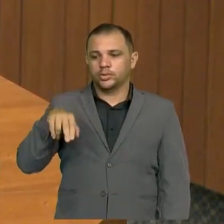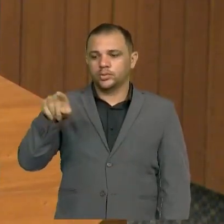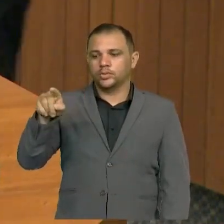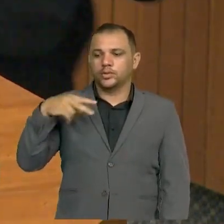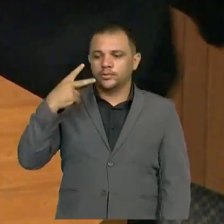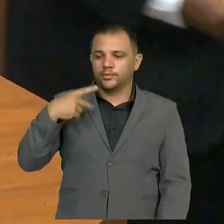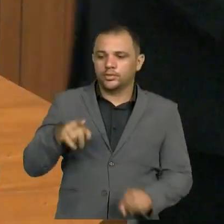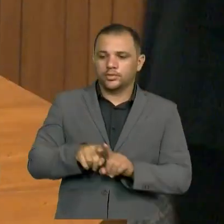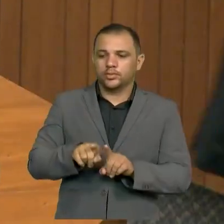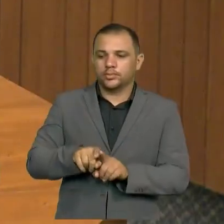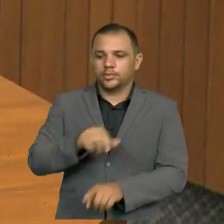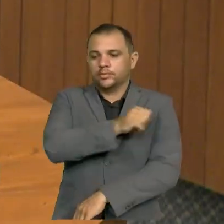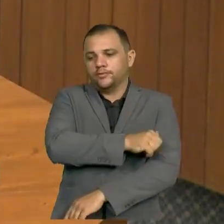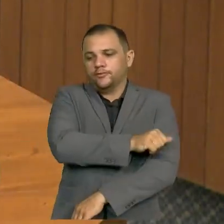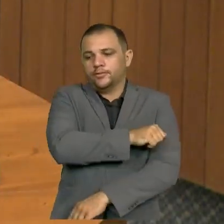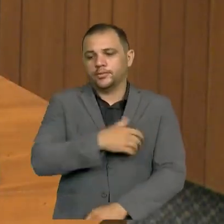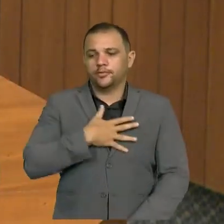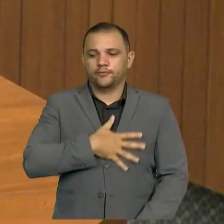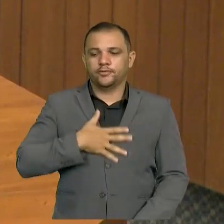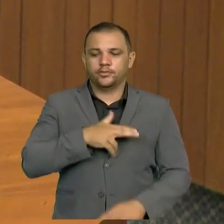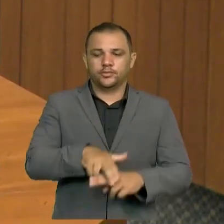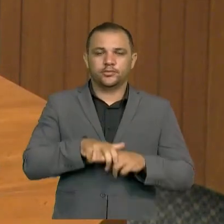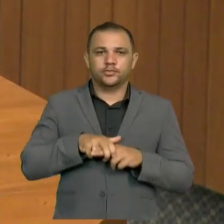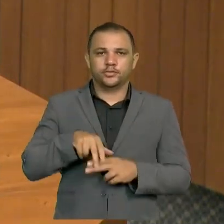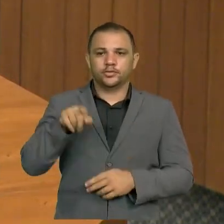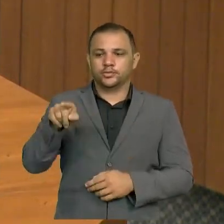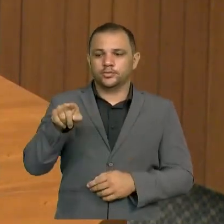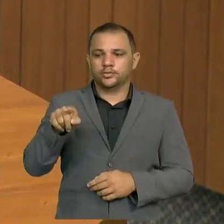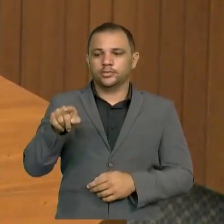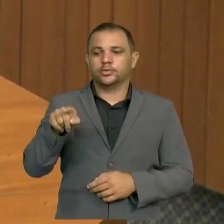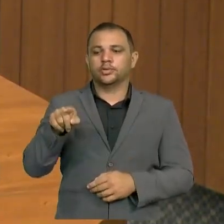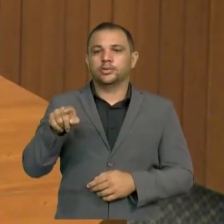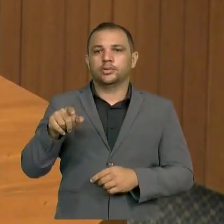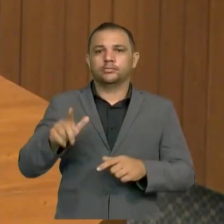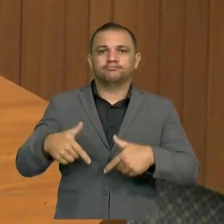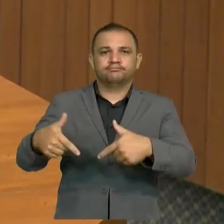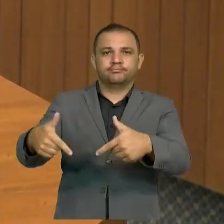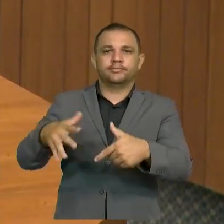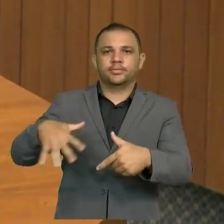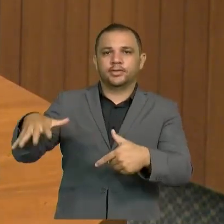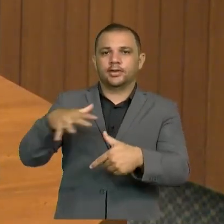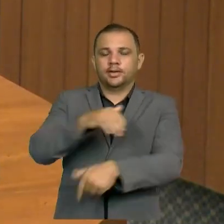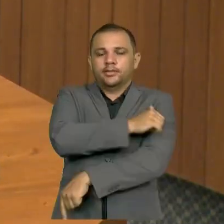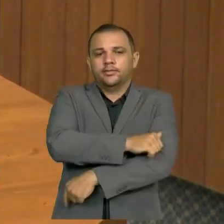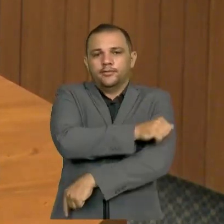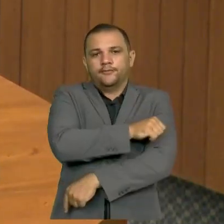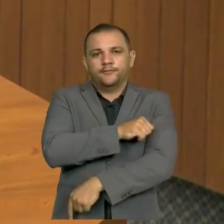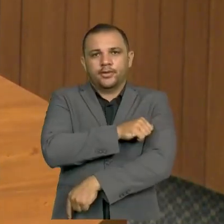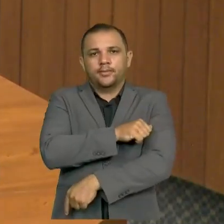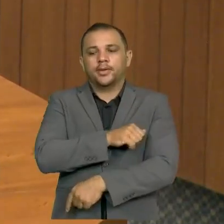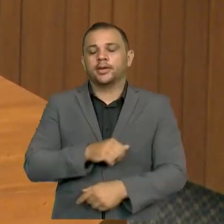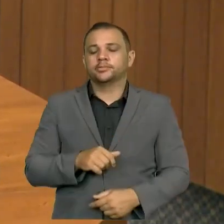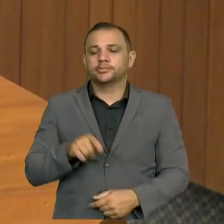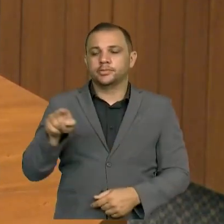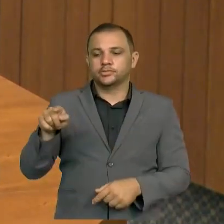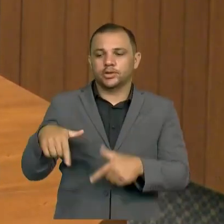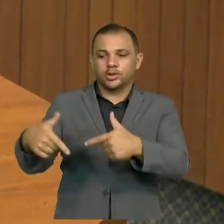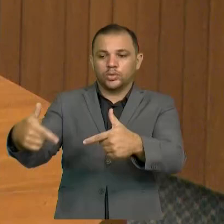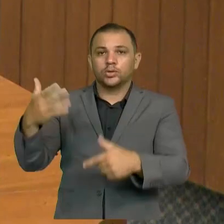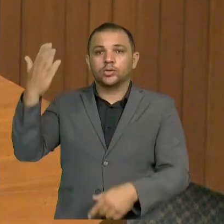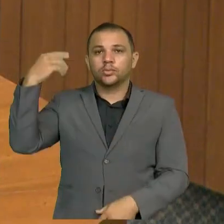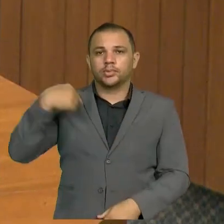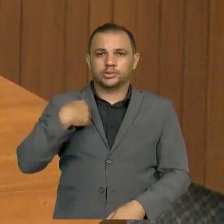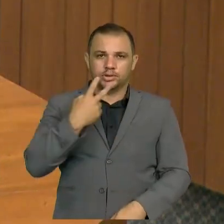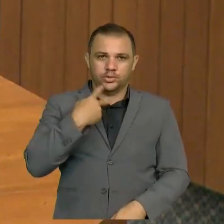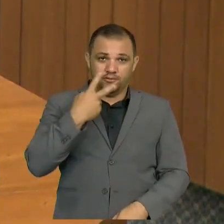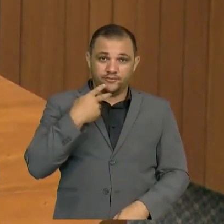todo satisfeito aí por conta da luta histórica pela enfermagem. E essa luta de enfermagem que lá em Imperatriz, eu, quando vereador ainda,